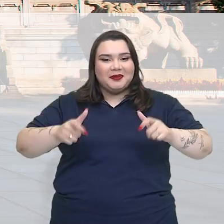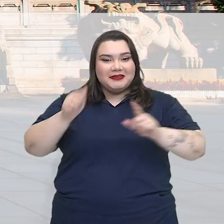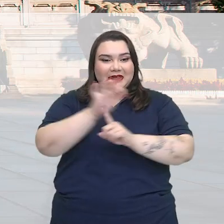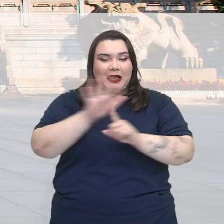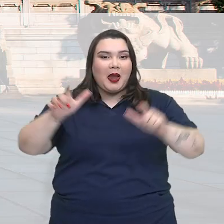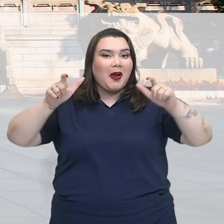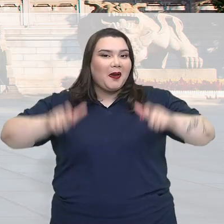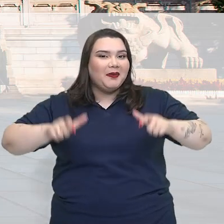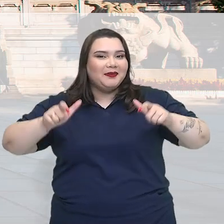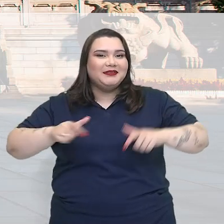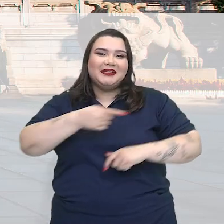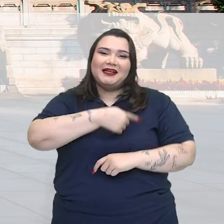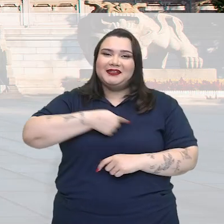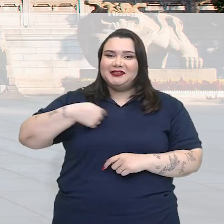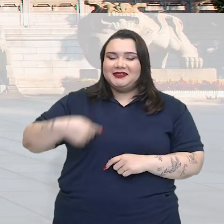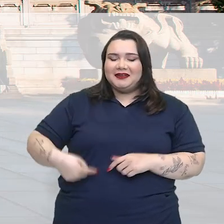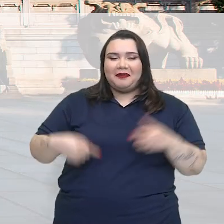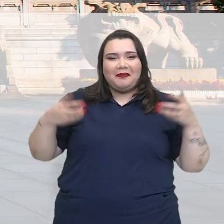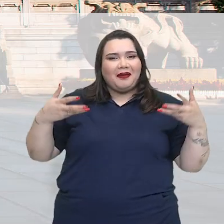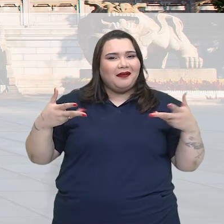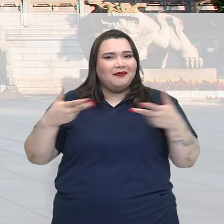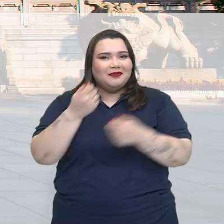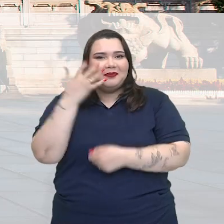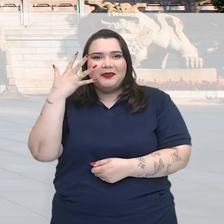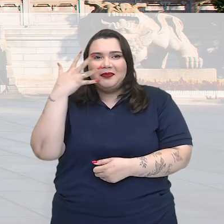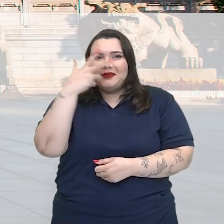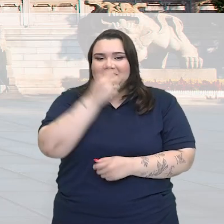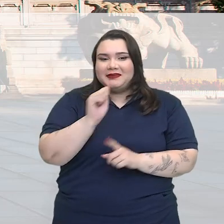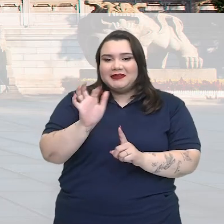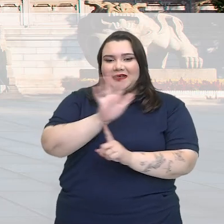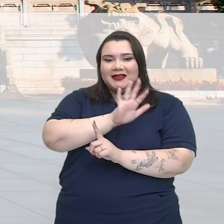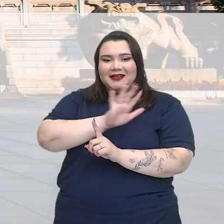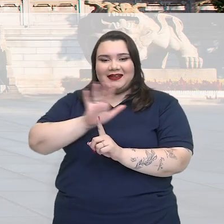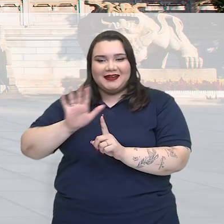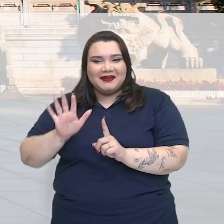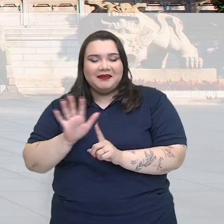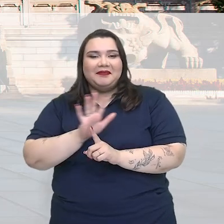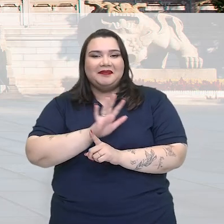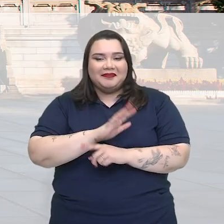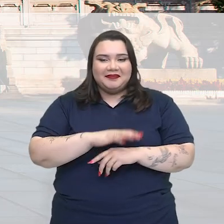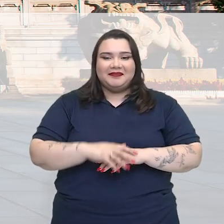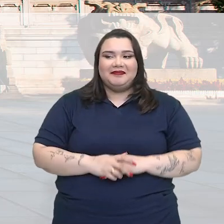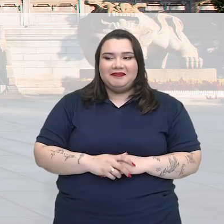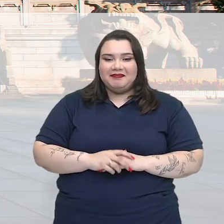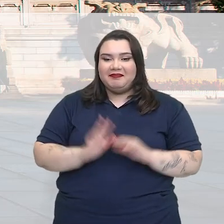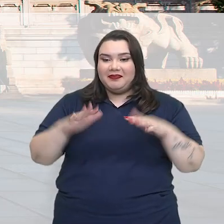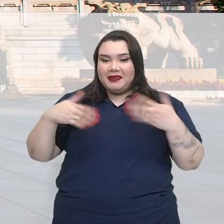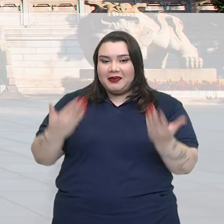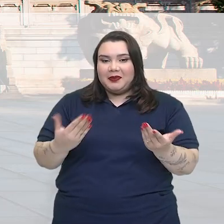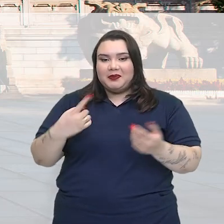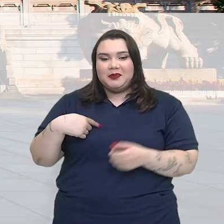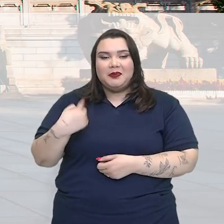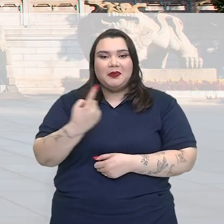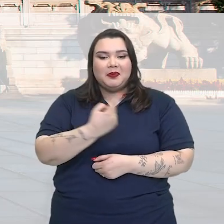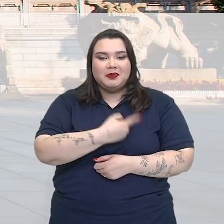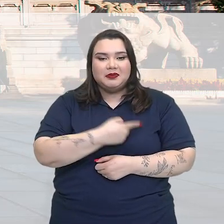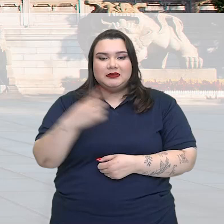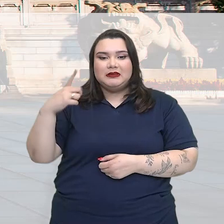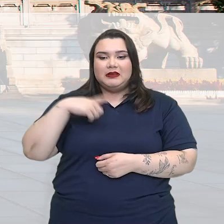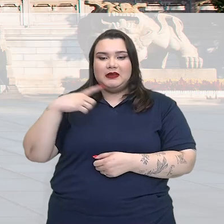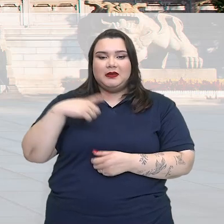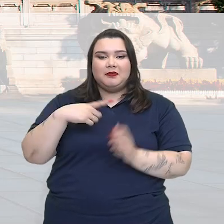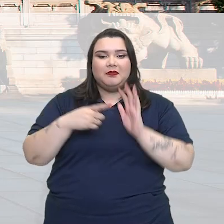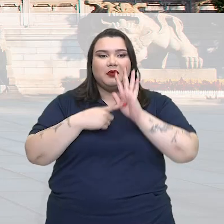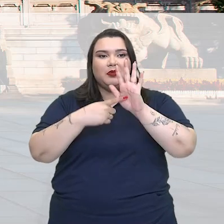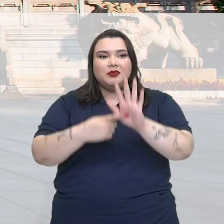na China. Que bonito! Que bonito, que bonito. Né? E nós